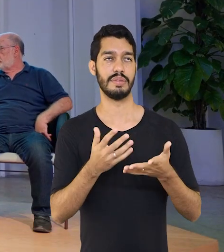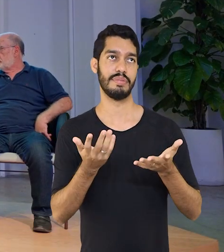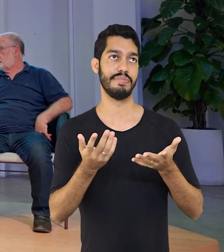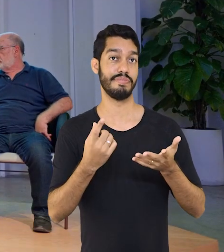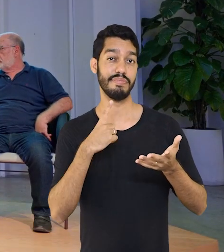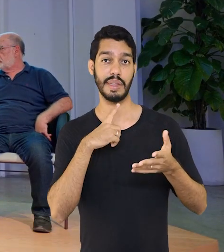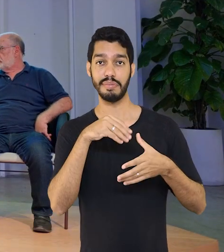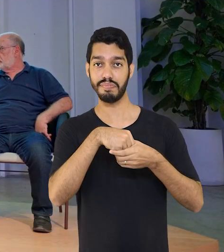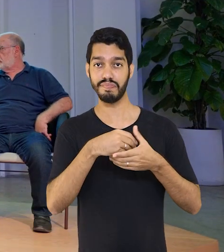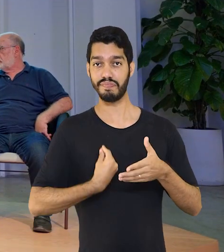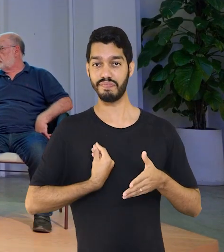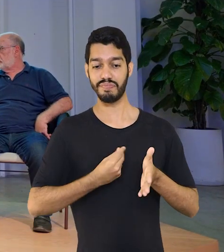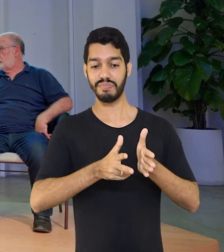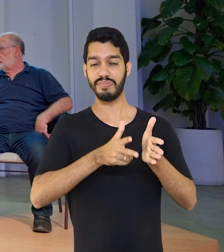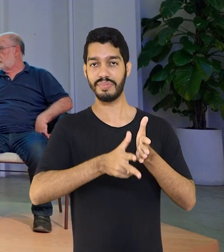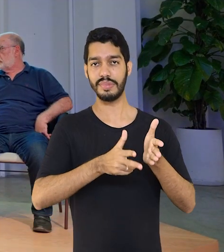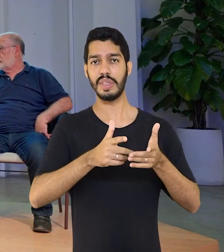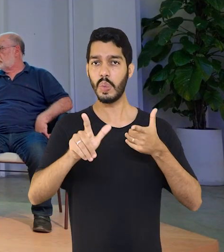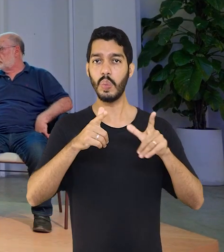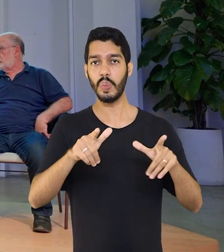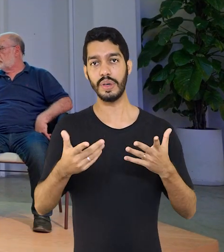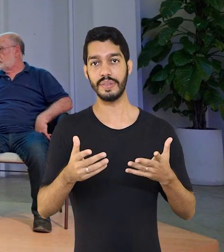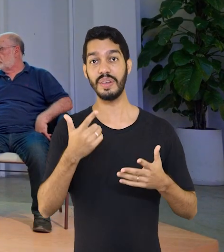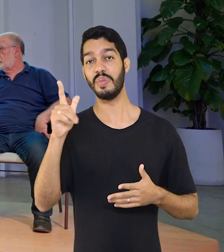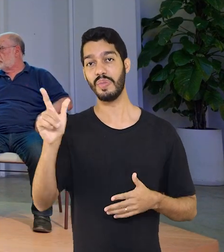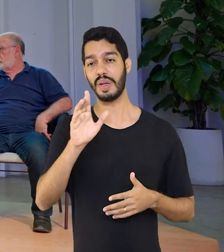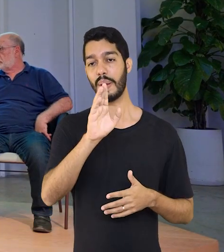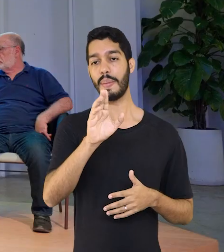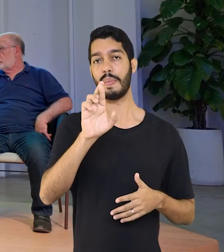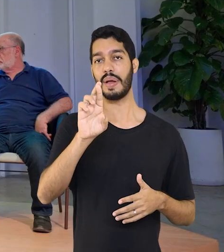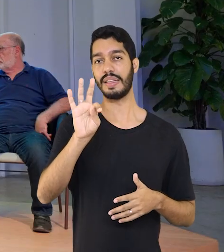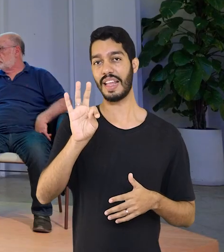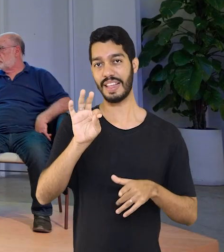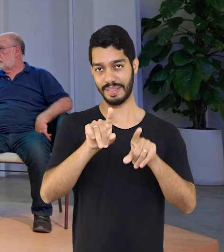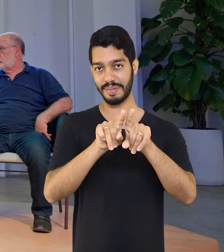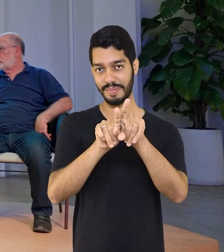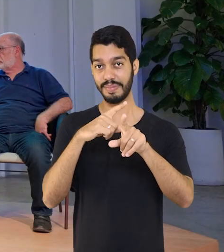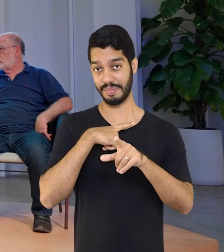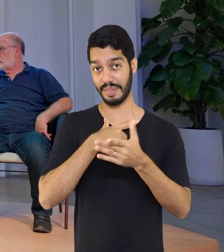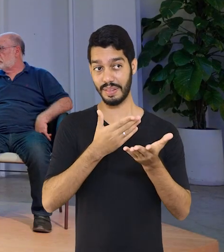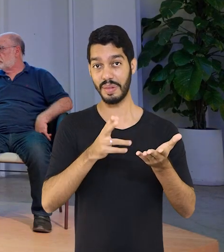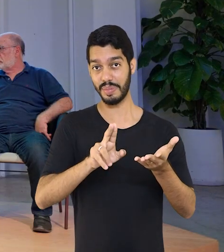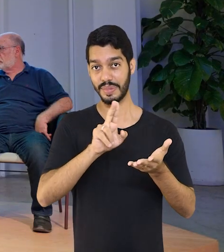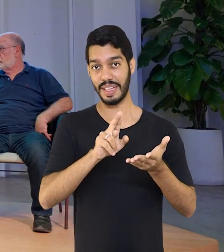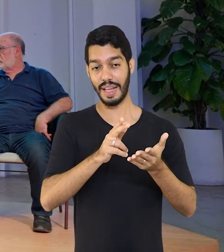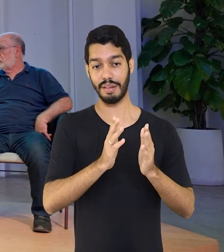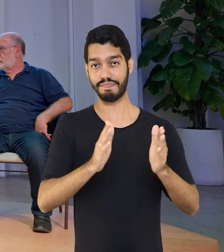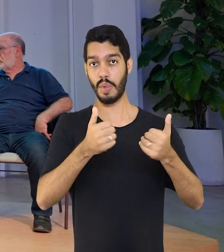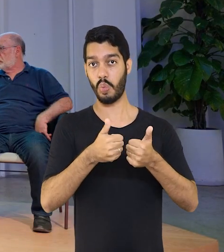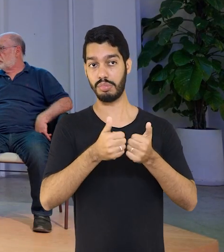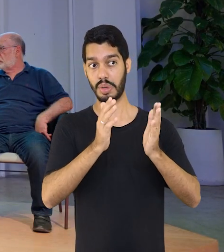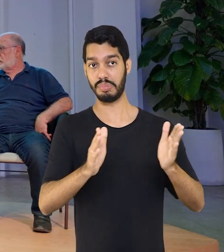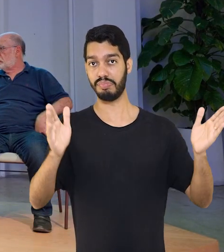capacidade, que são os metrôs, trens e outras soluções como o BRT, por exemplo, em grande parte, em grande medida,